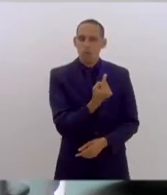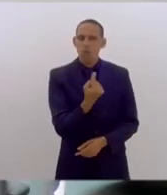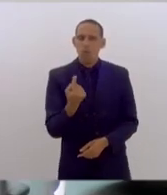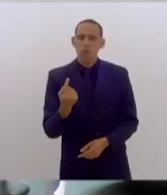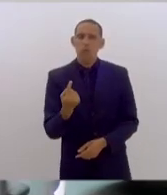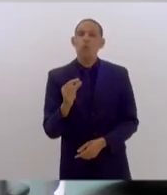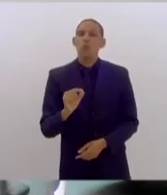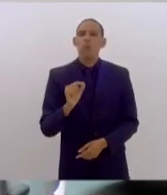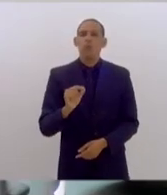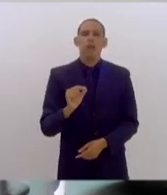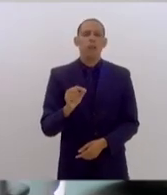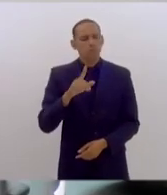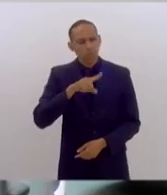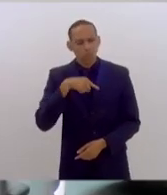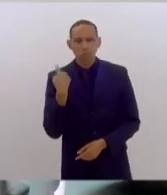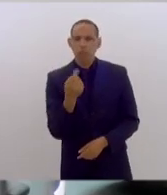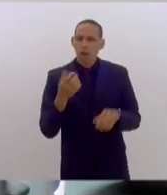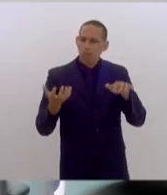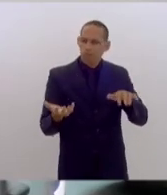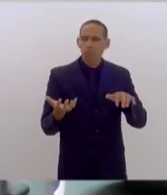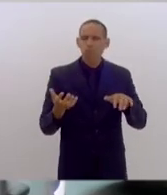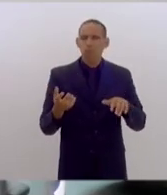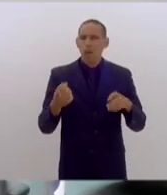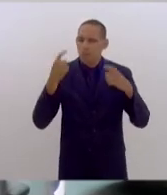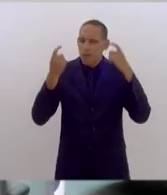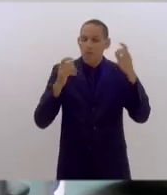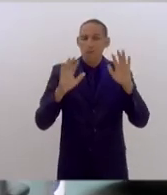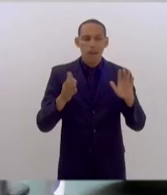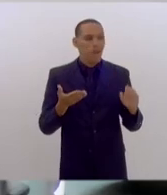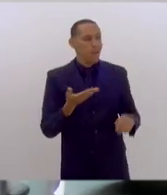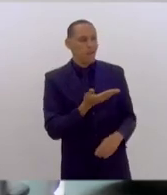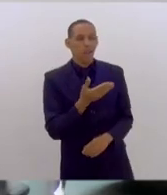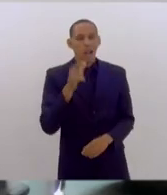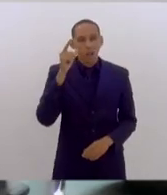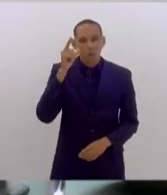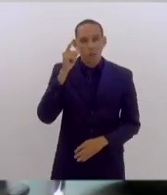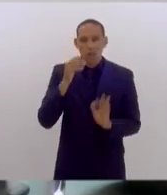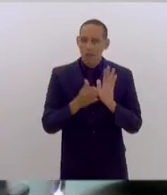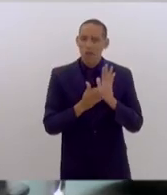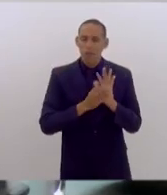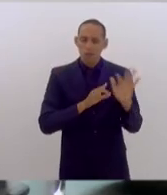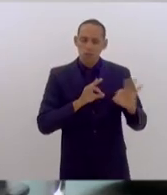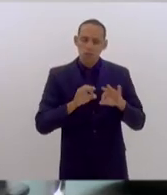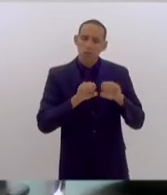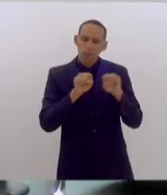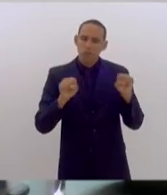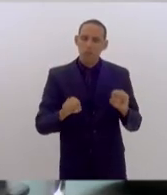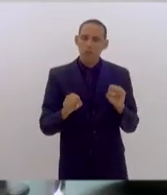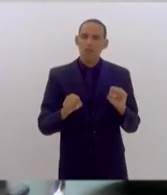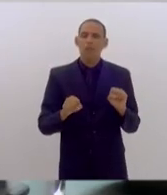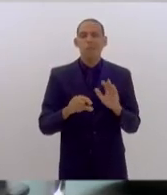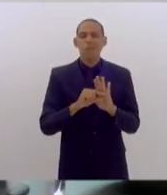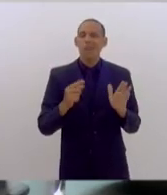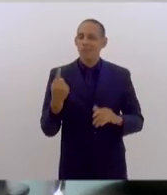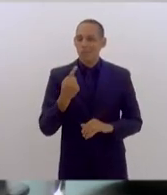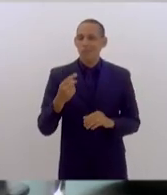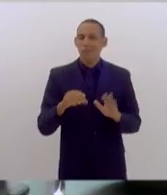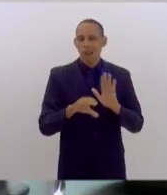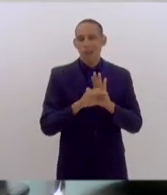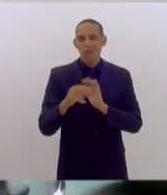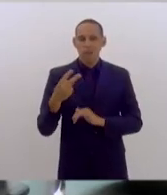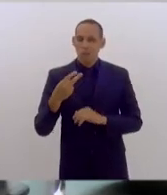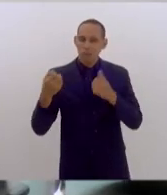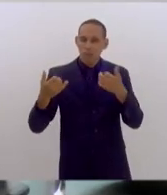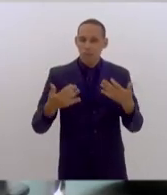e no pagamento de vários mandatos baguncinha foi quem sistematizou essa proposta com conta aqui no primeiro parágrafo do capítulo